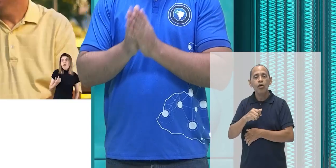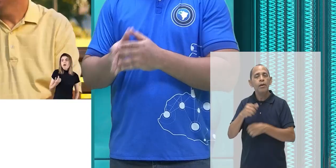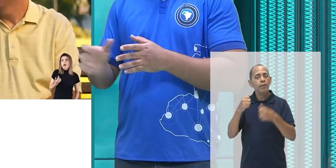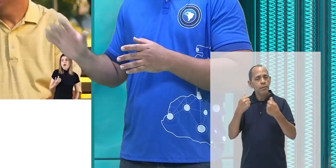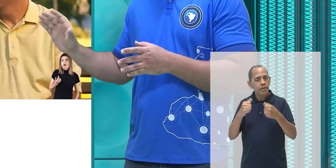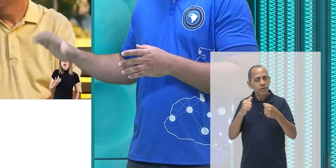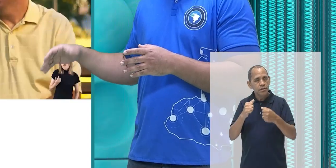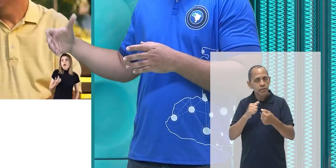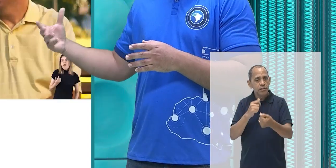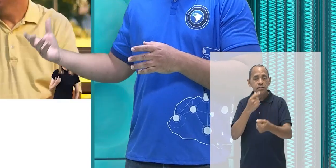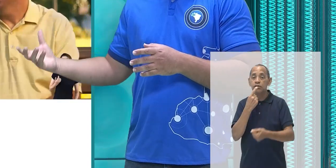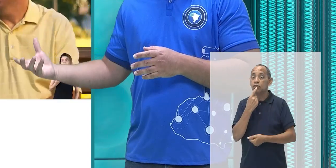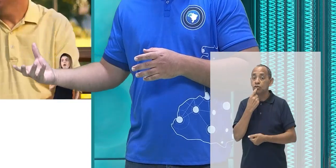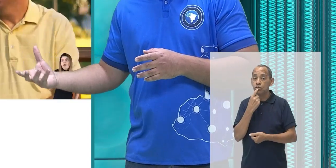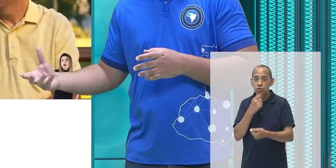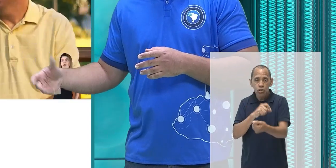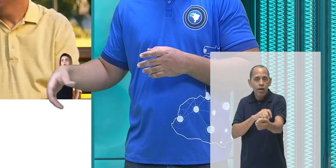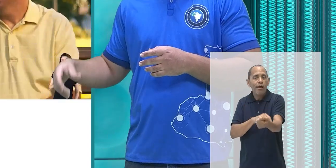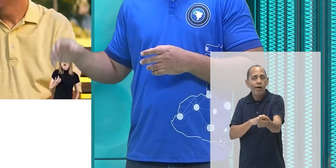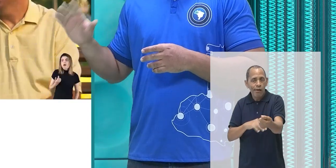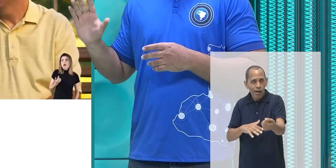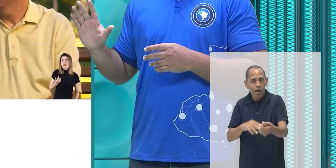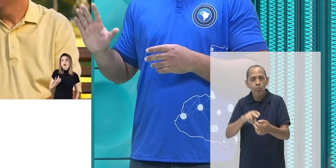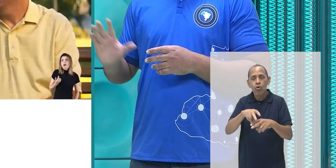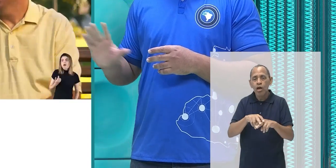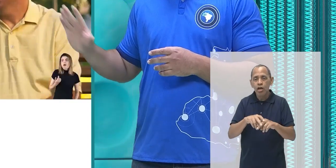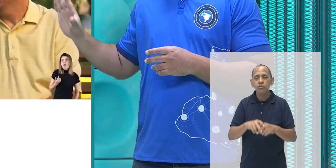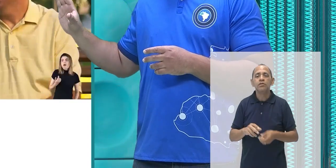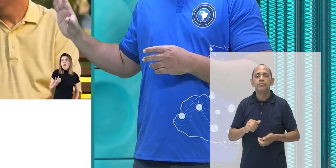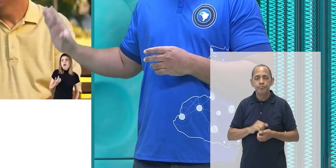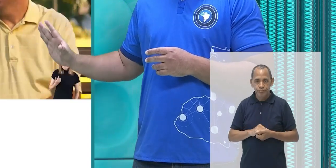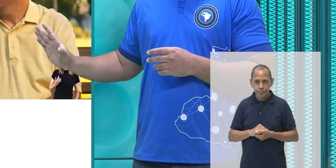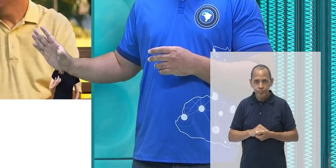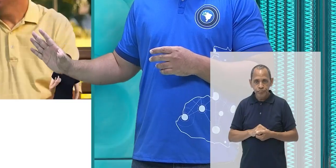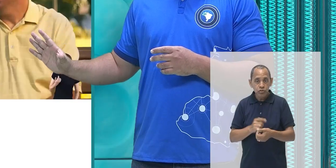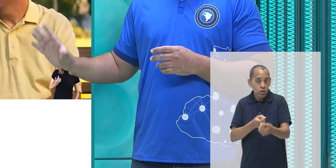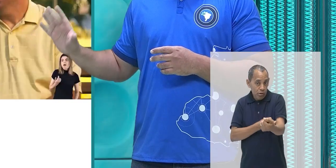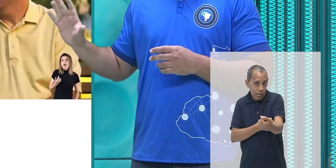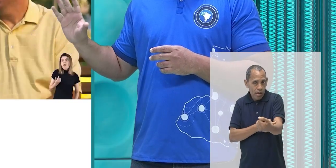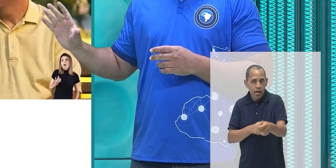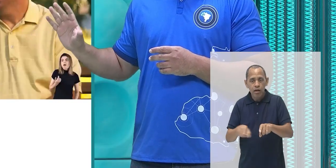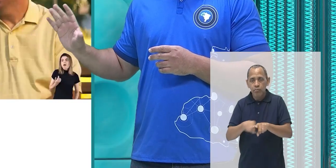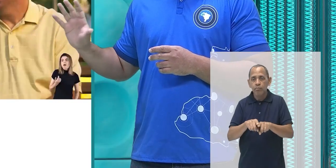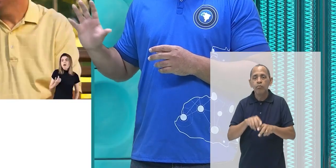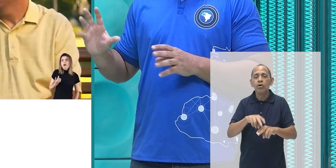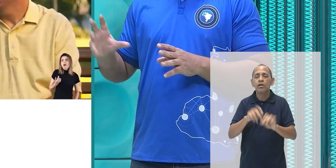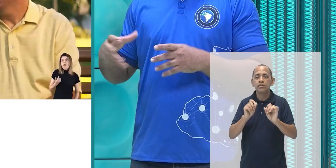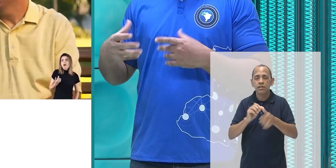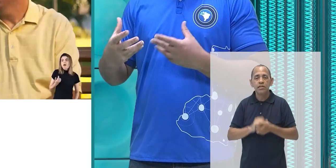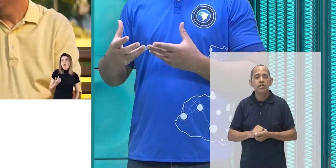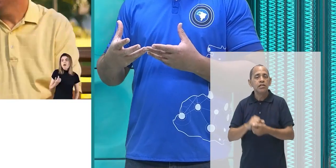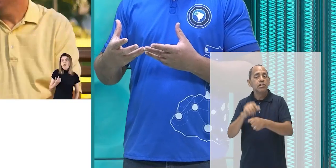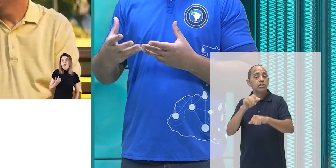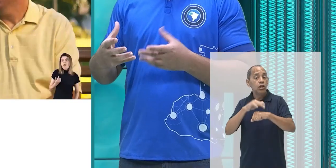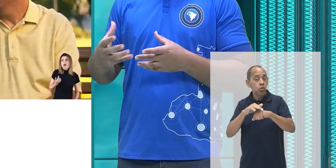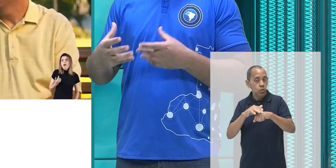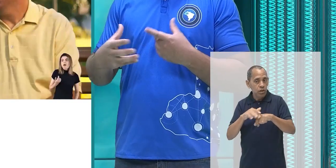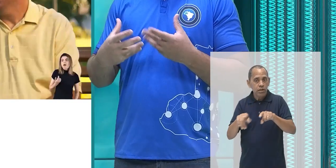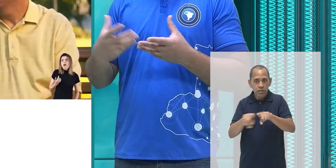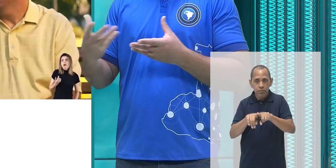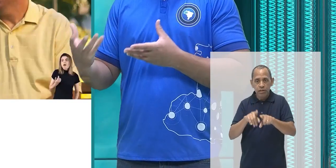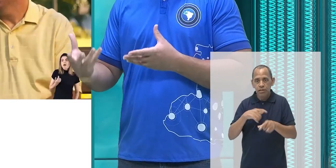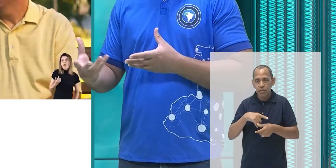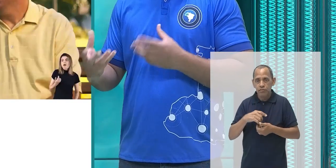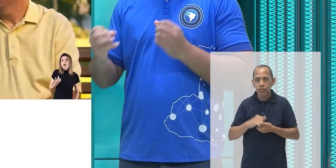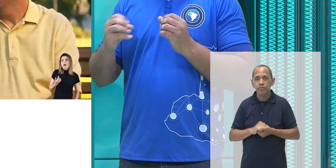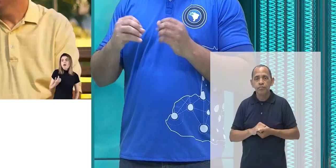devido à doença falciforme, certo? E observem que essa palavra aqui, flutuante, ela traz uma informação sobre o